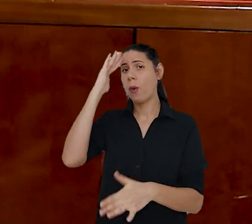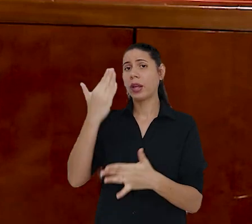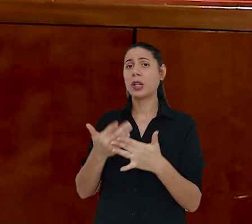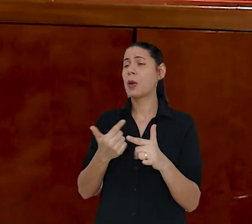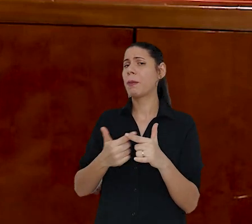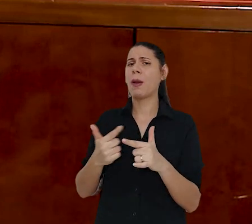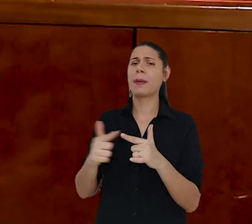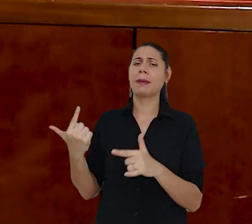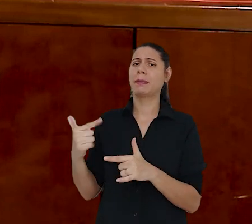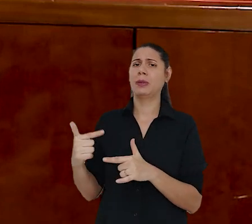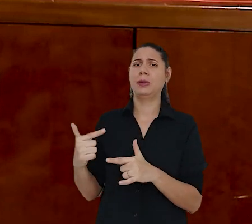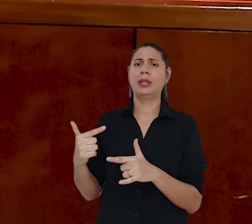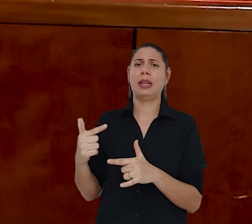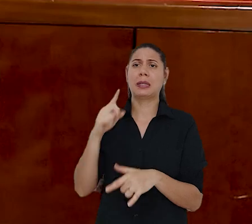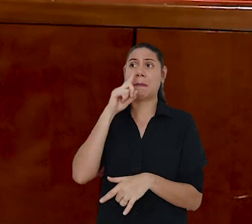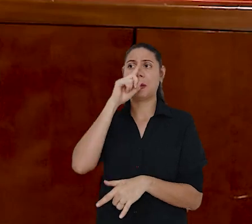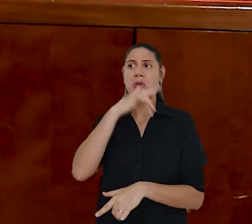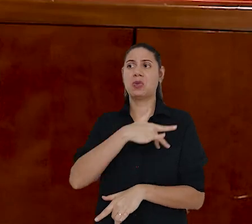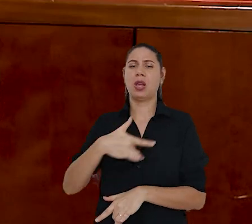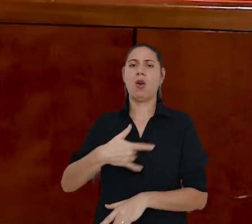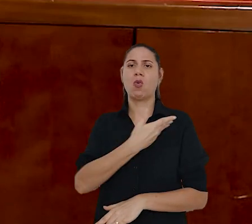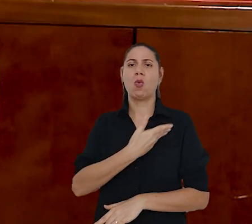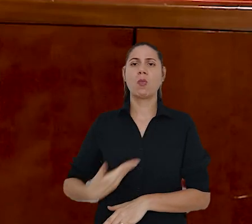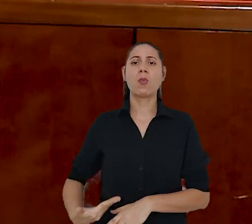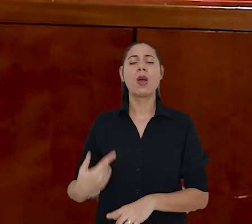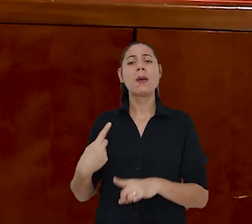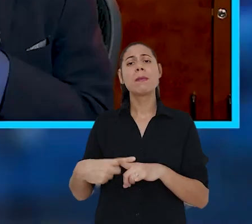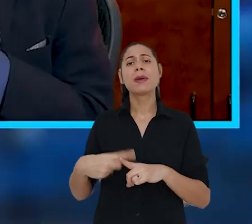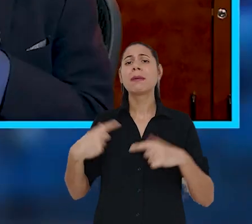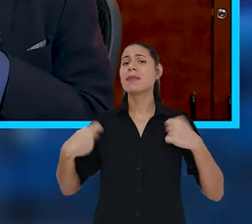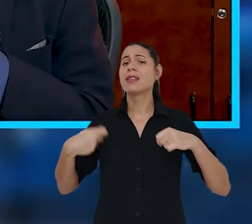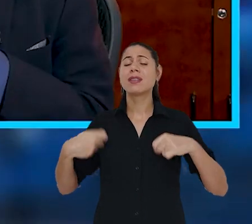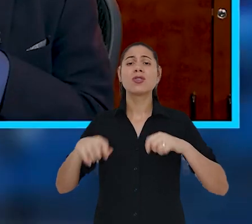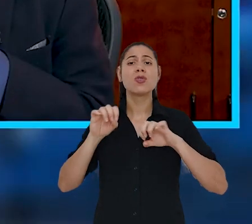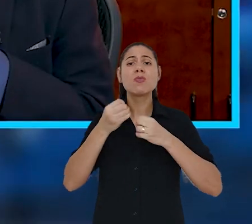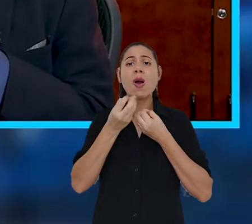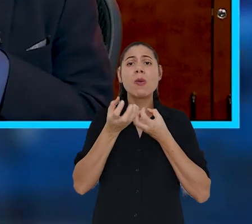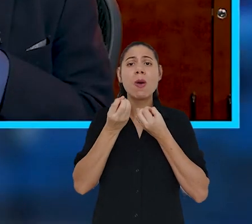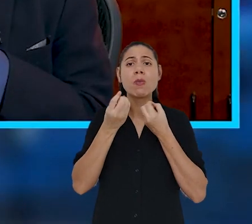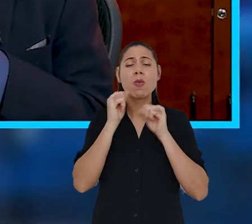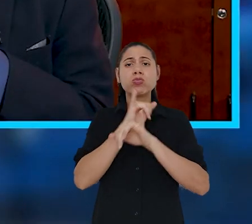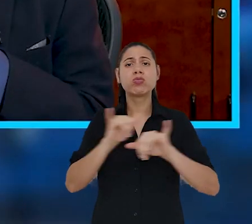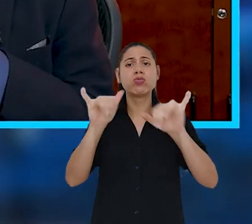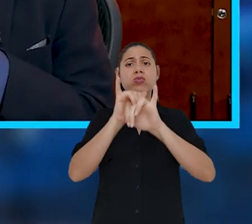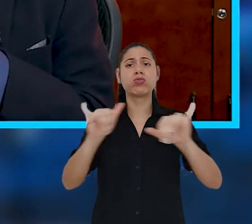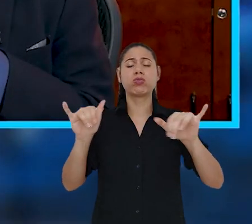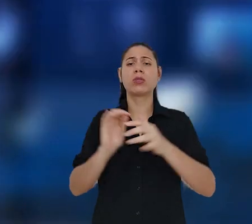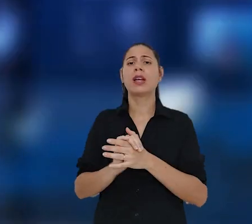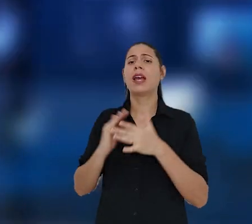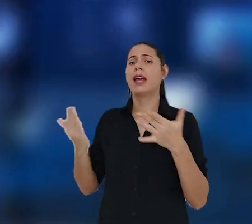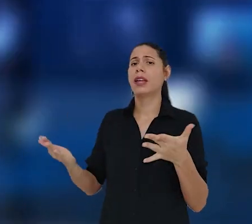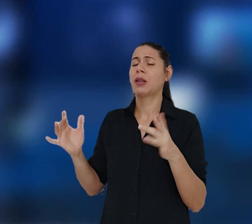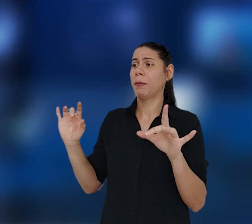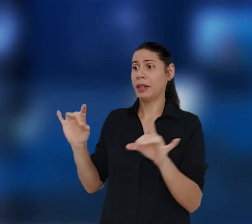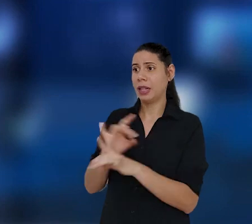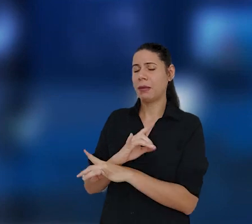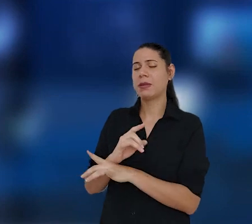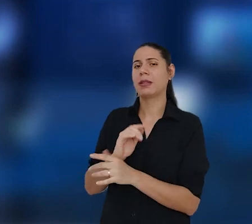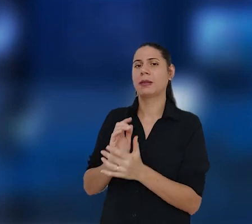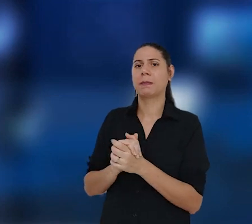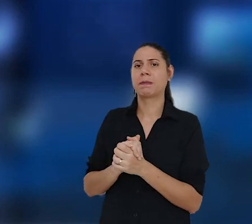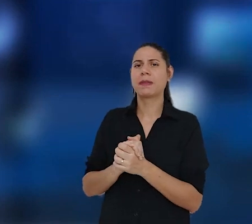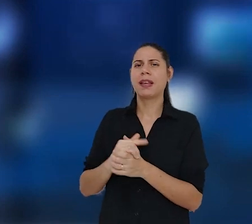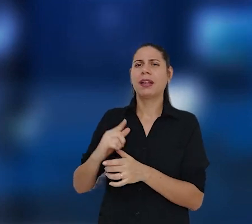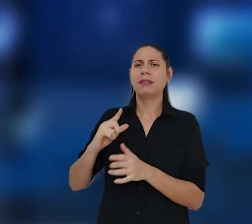esse risco de saúde pública, porque tudo é informação. Doutor Antônio Cláudio, para a gente finalizar, a edição de